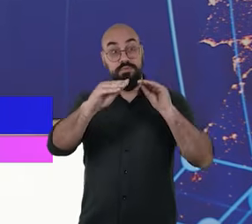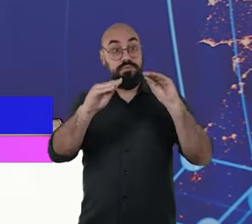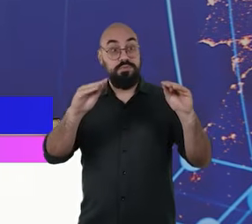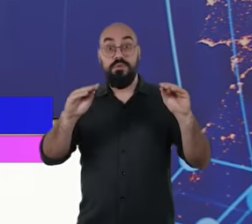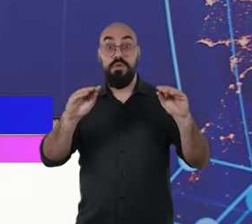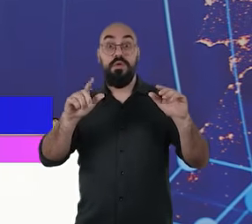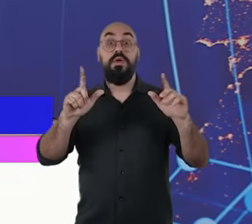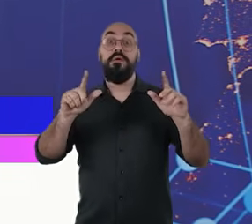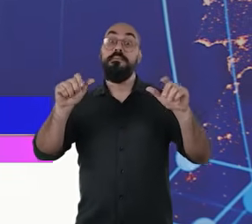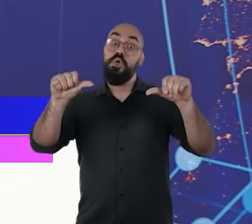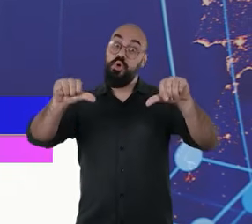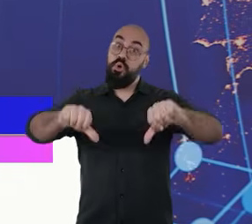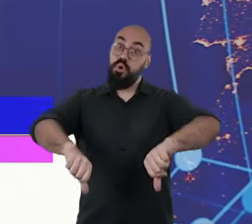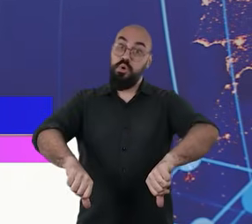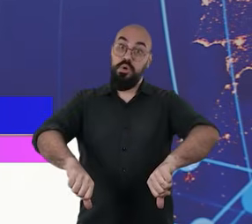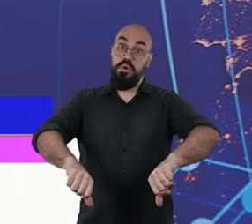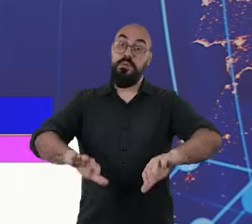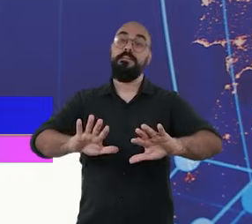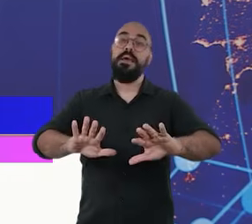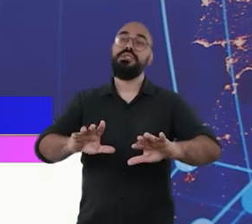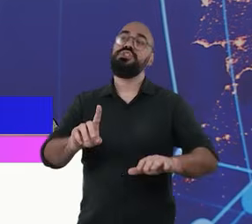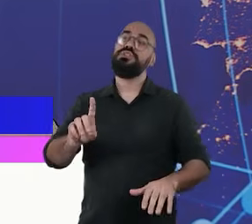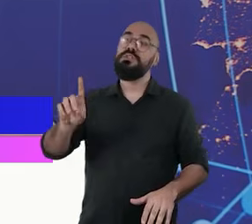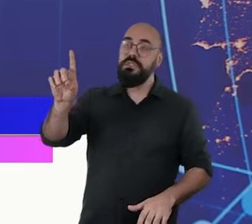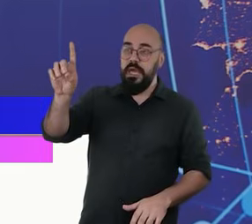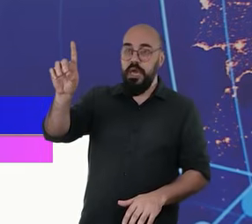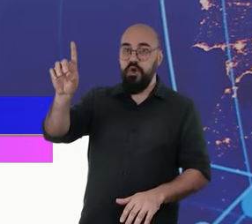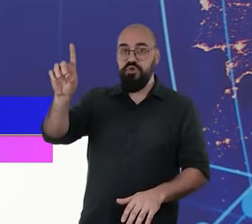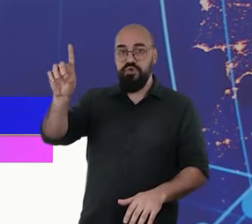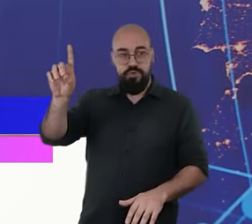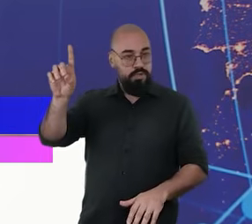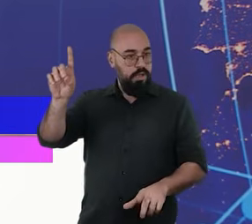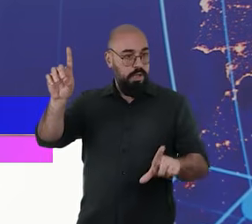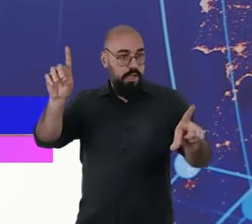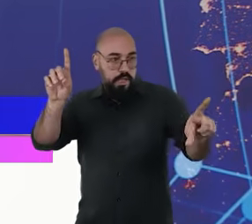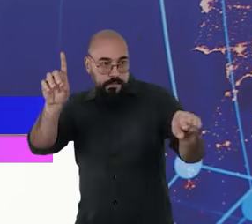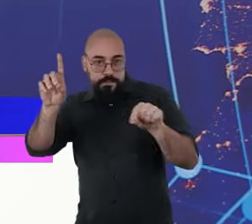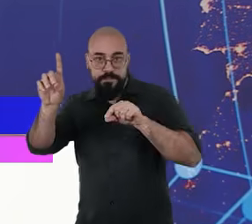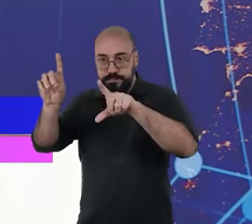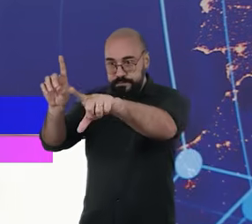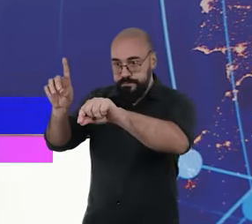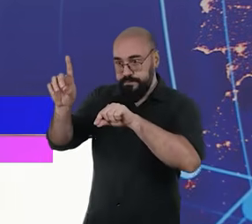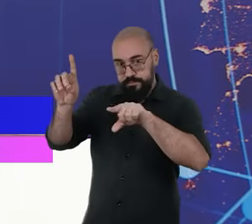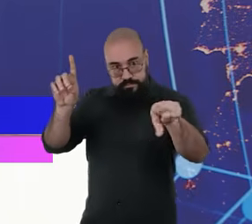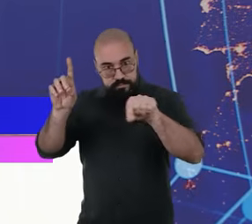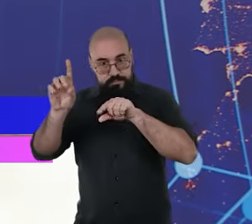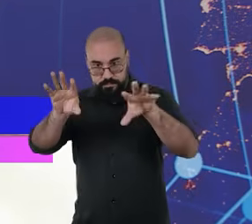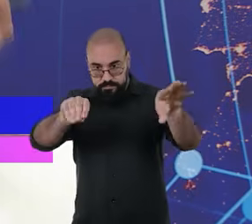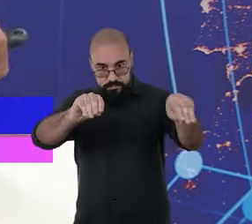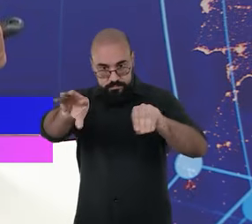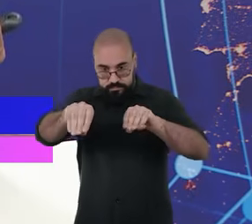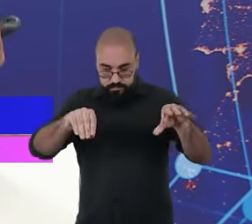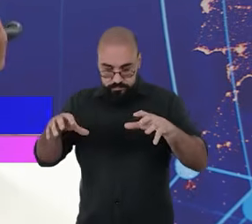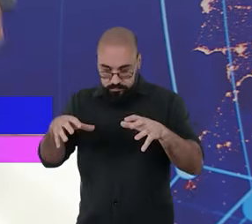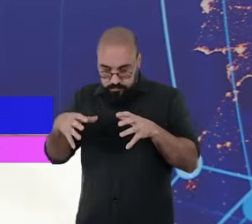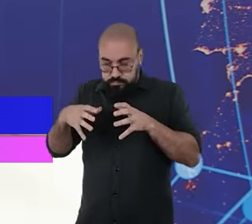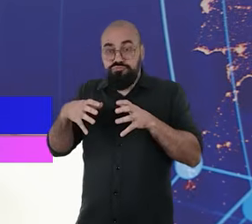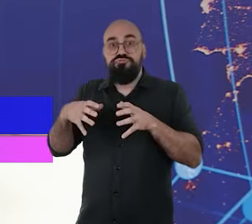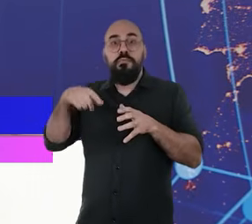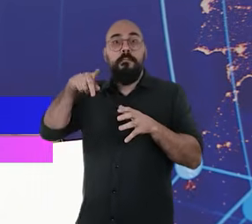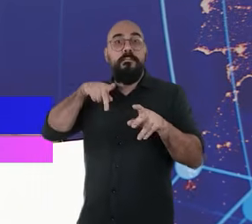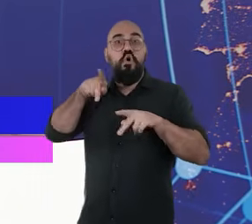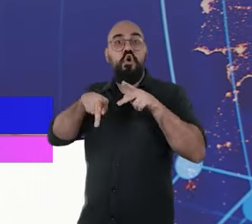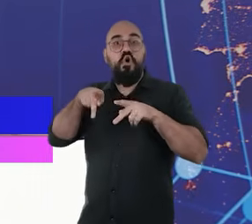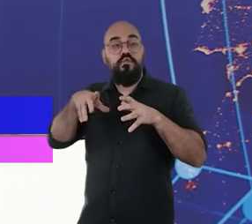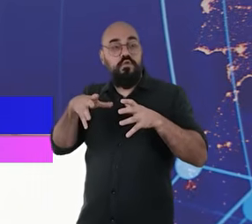Mas ao contrário disso tudo, Deus levanta o seu povo para que esse povo ande na contramão. Se o